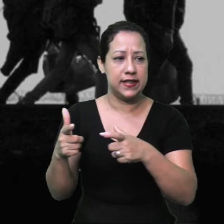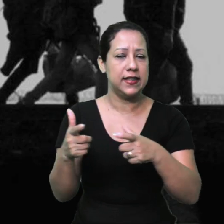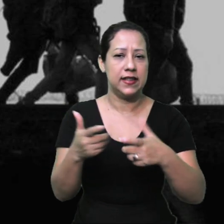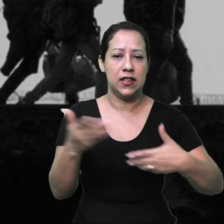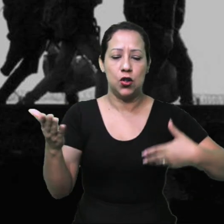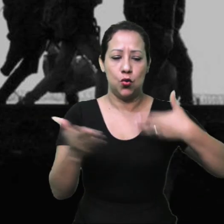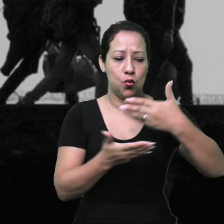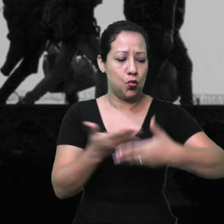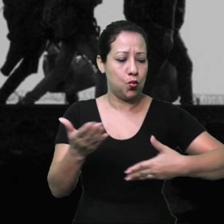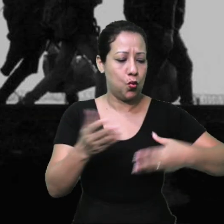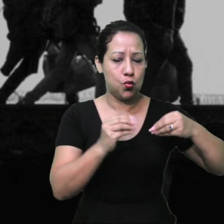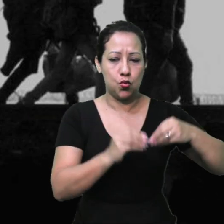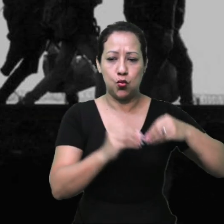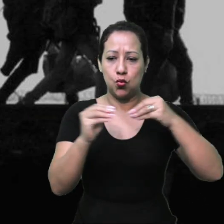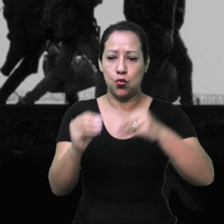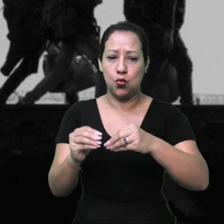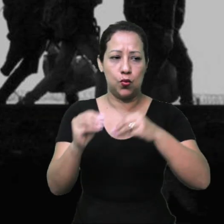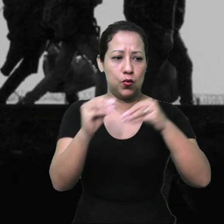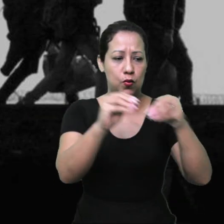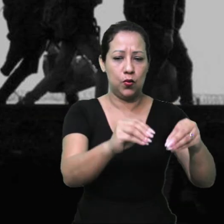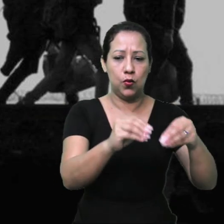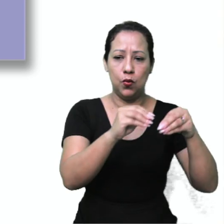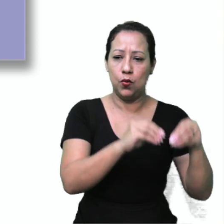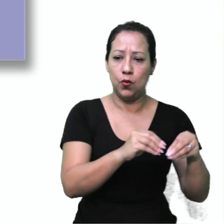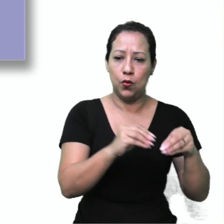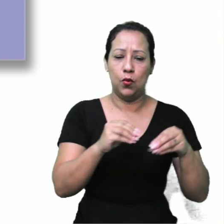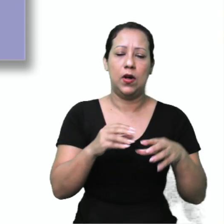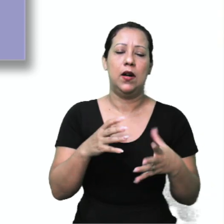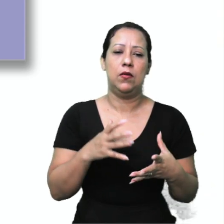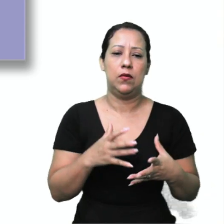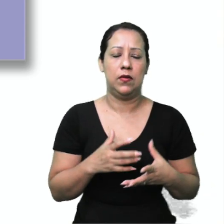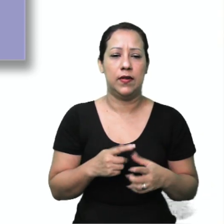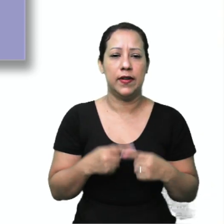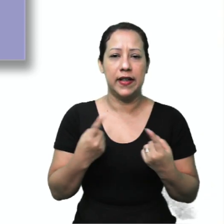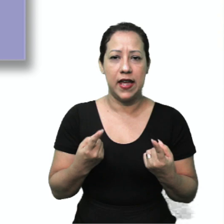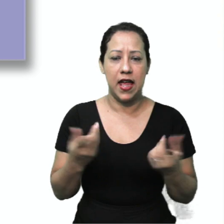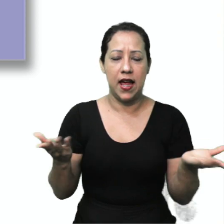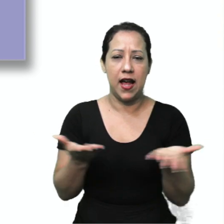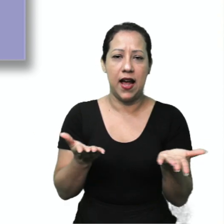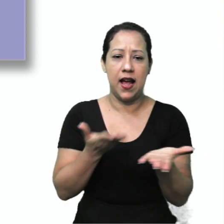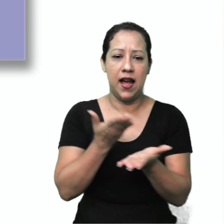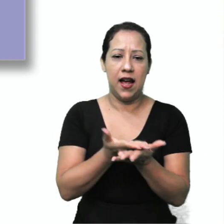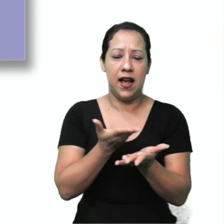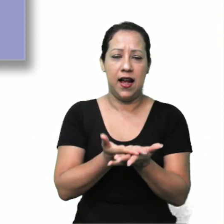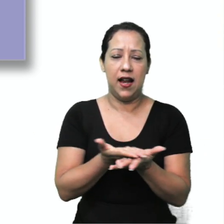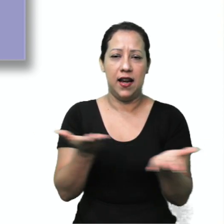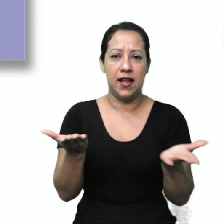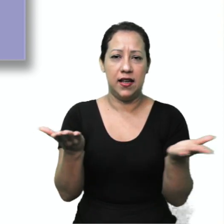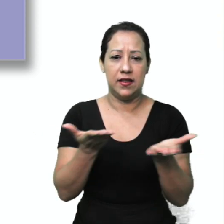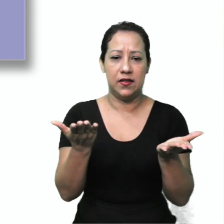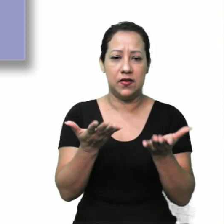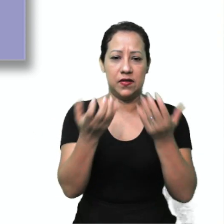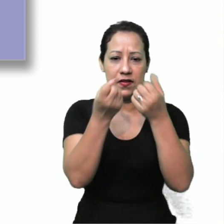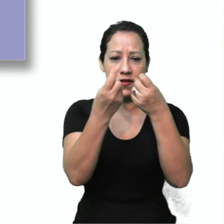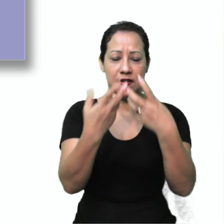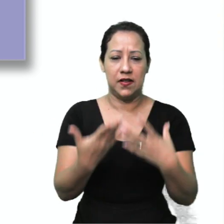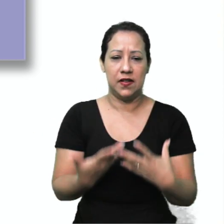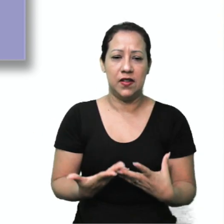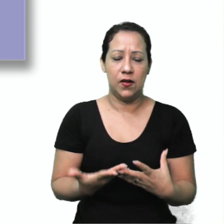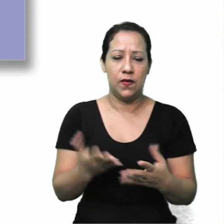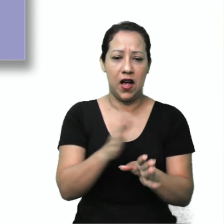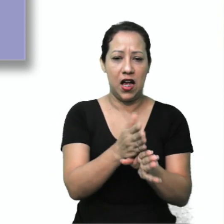E claro, nessa aula de hoje, nós iremos falar da fronteira